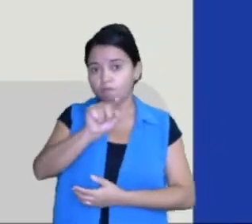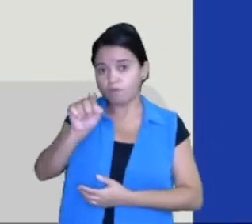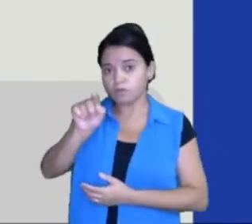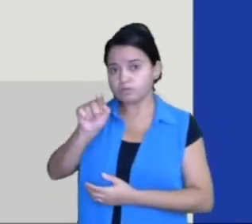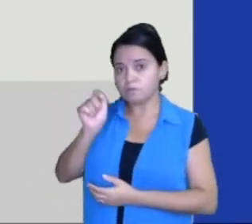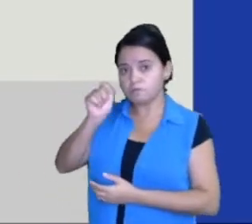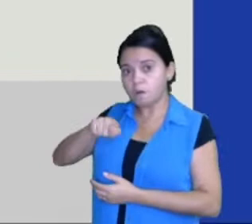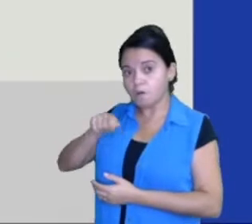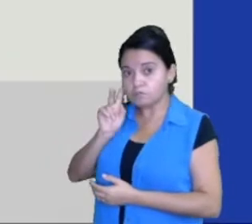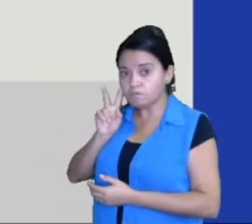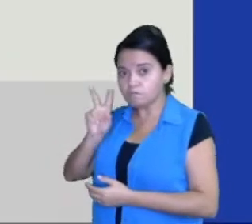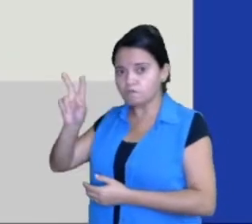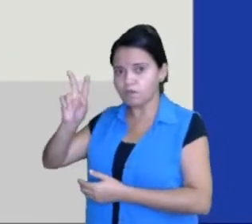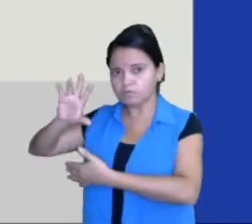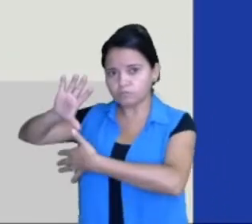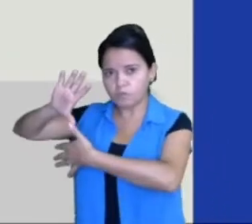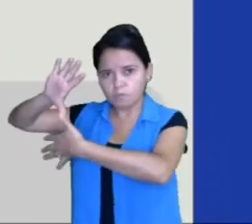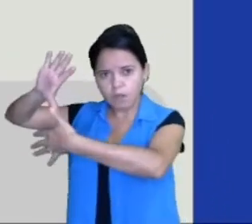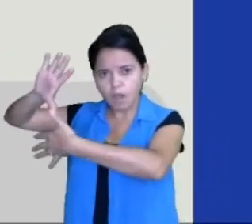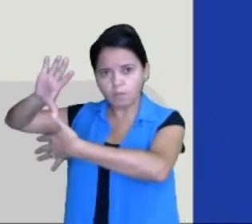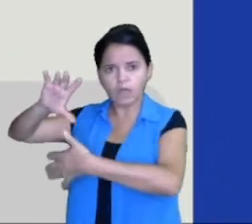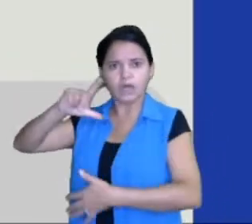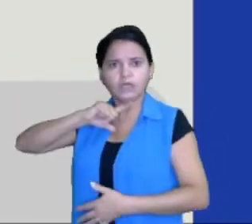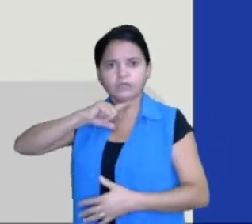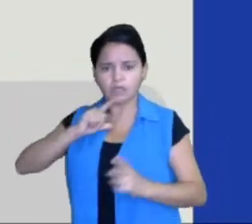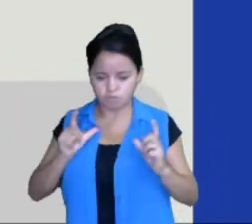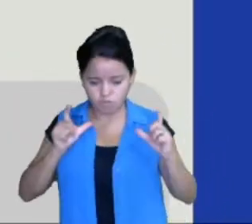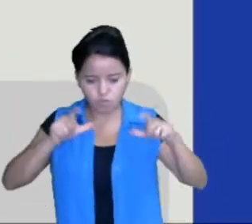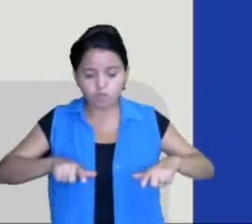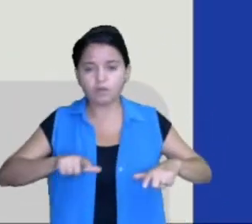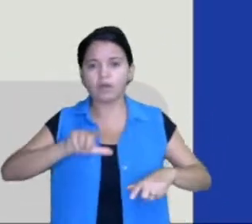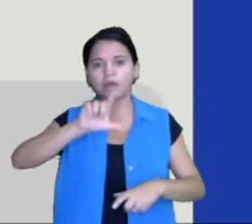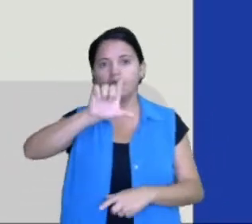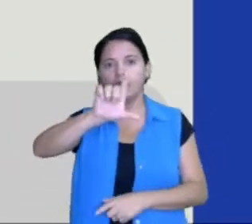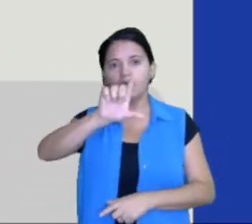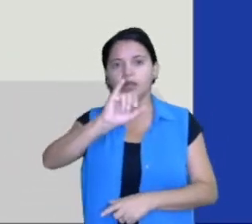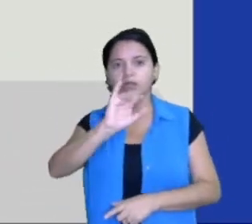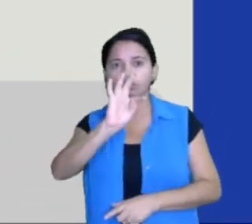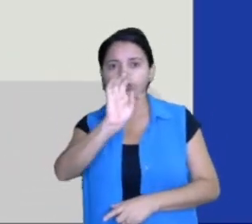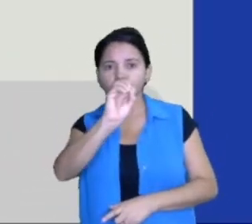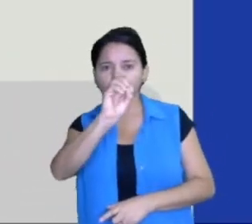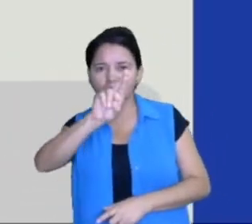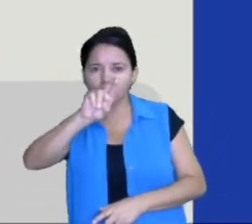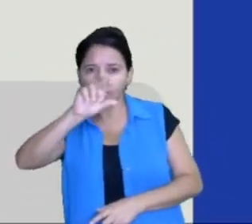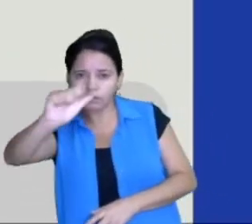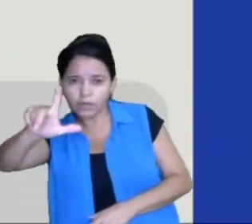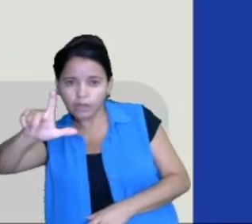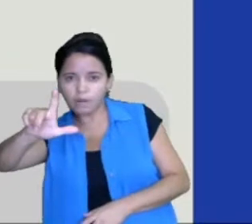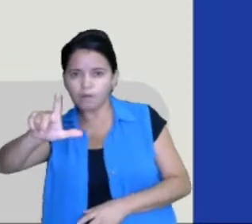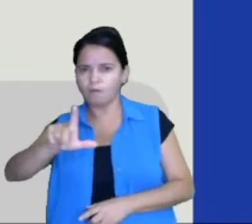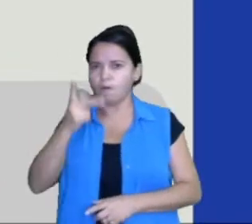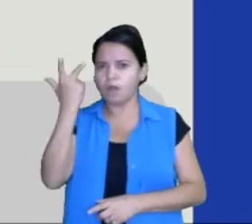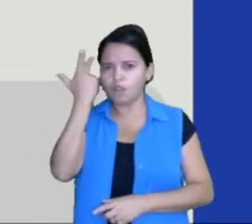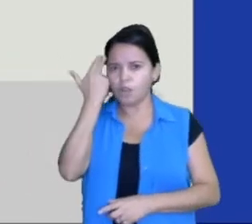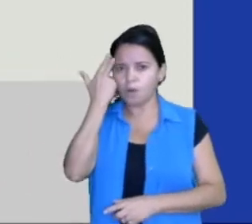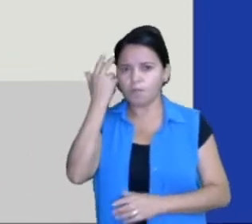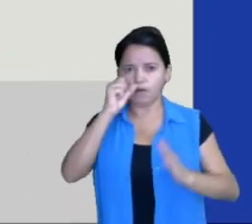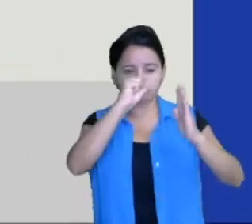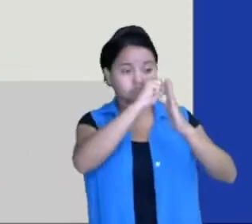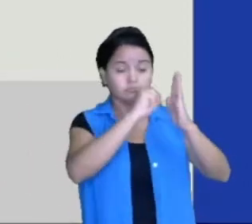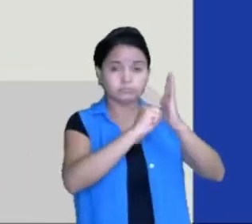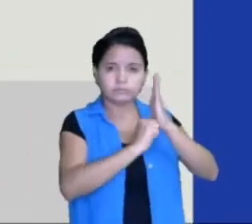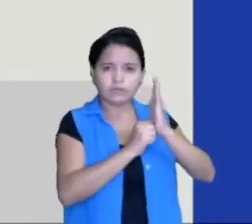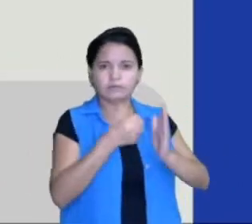estão localizadas no litoral. É muito comum no século XVI, século XVII, as colônias que